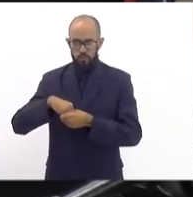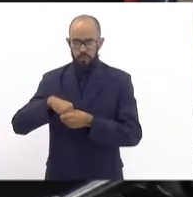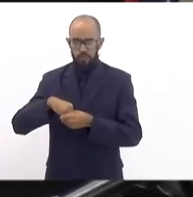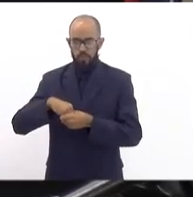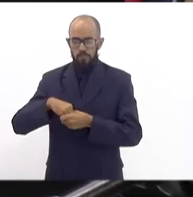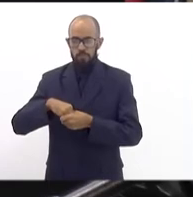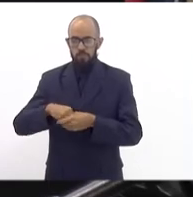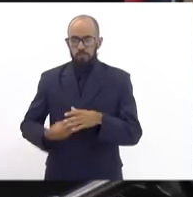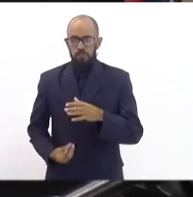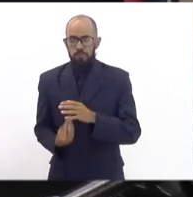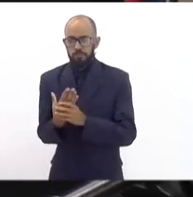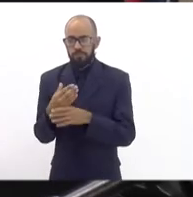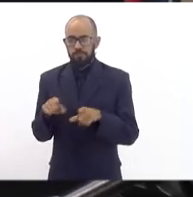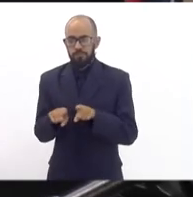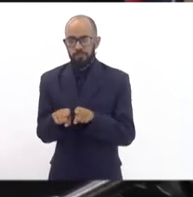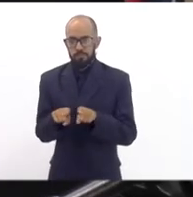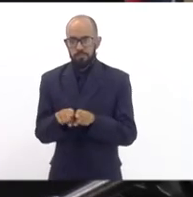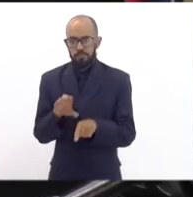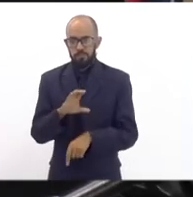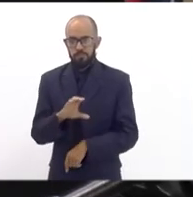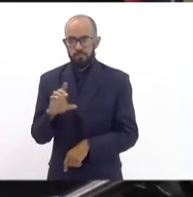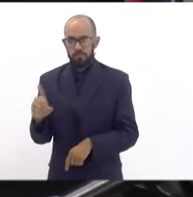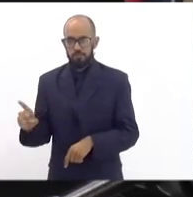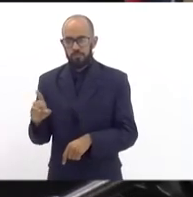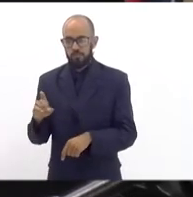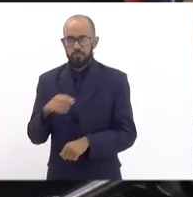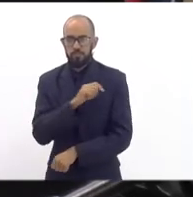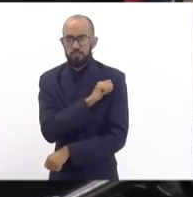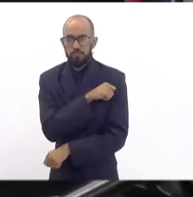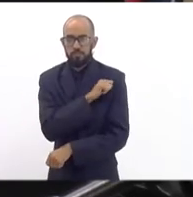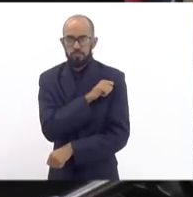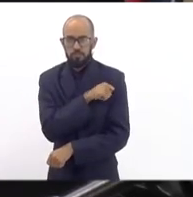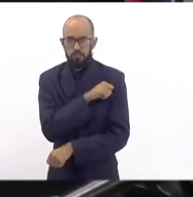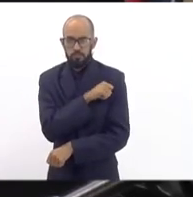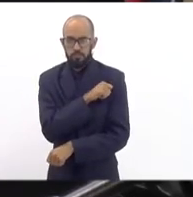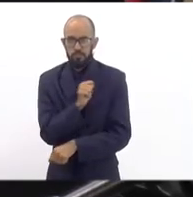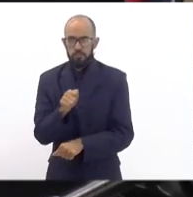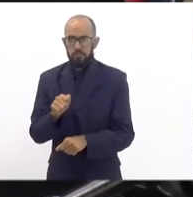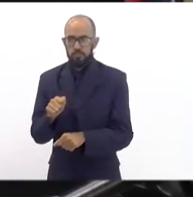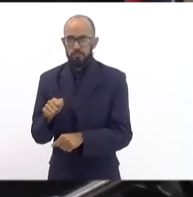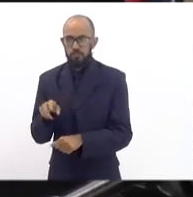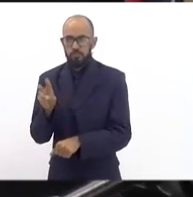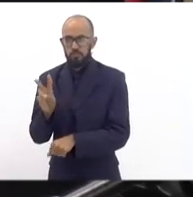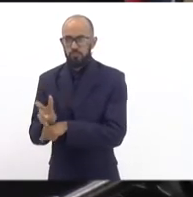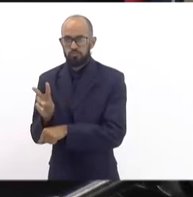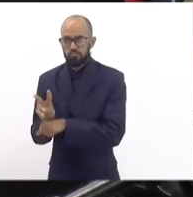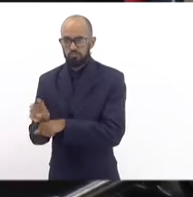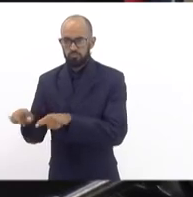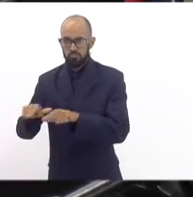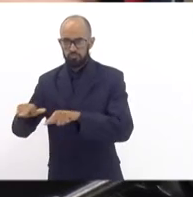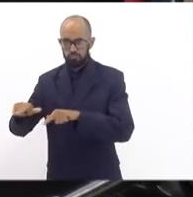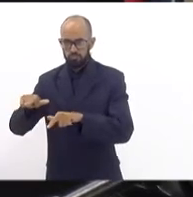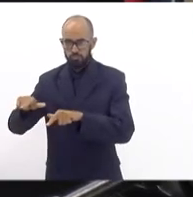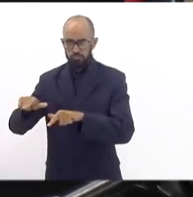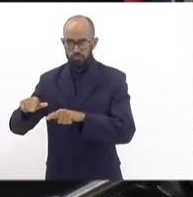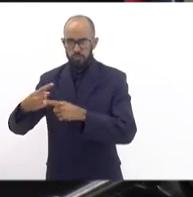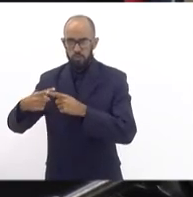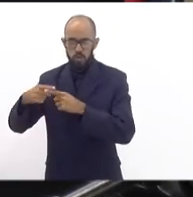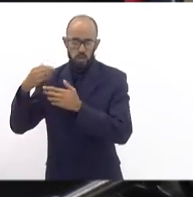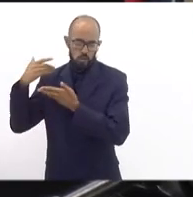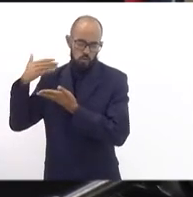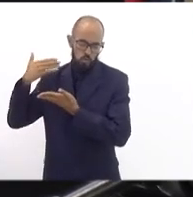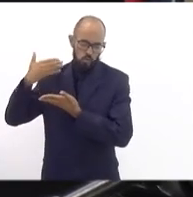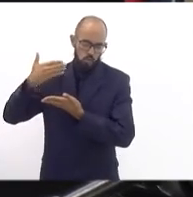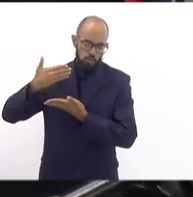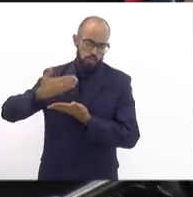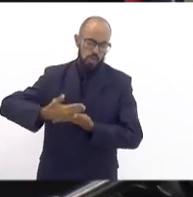e criar a coordenadoria de auditoria de desestatização. Porque, ao longo dos anos,